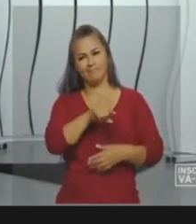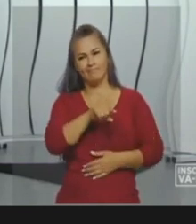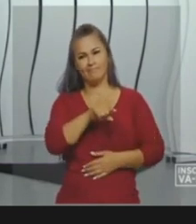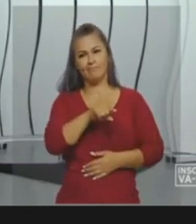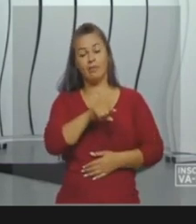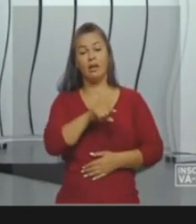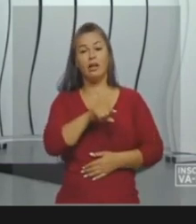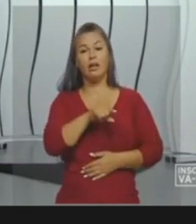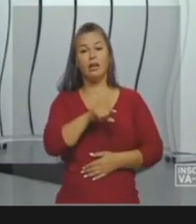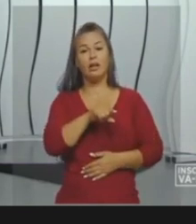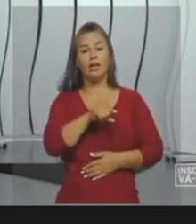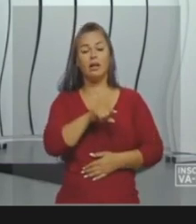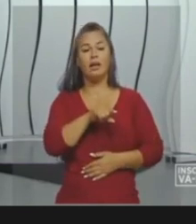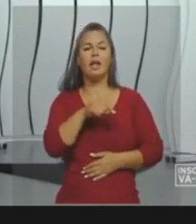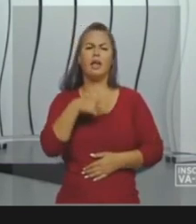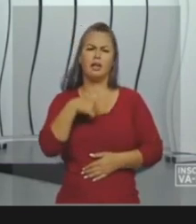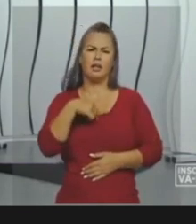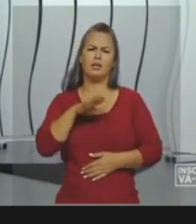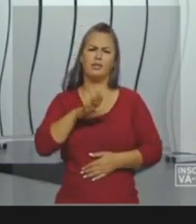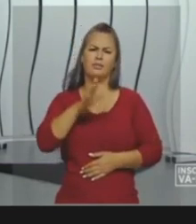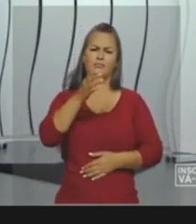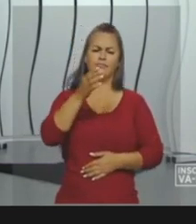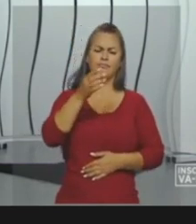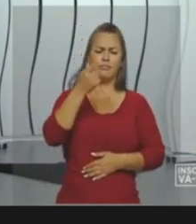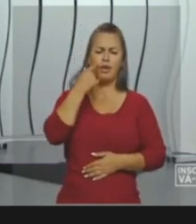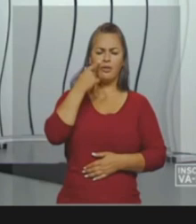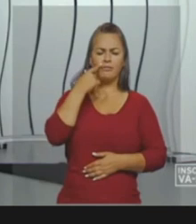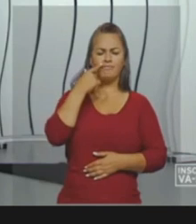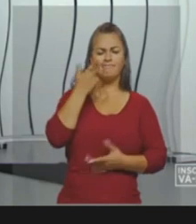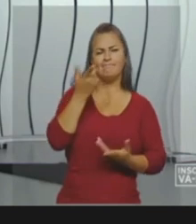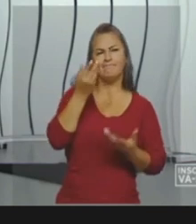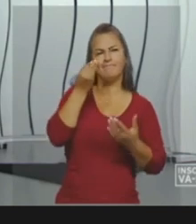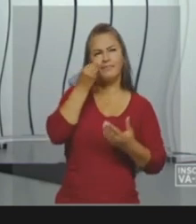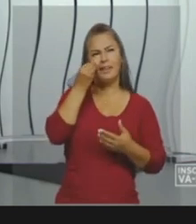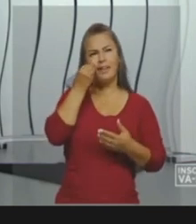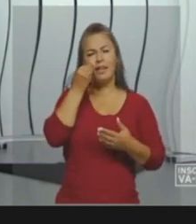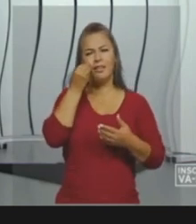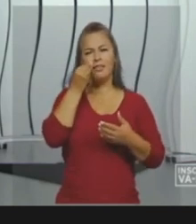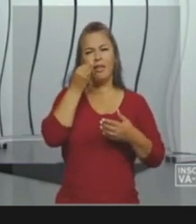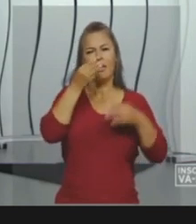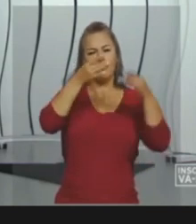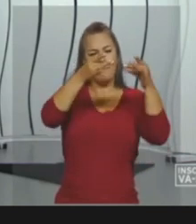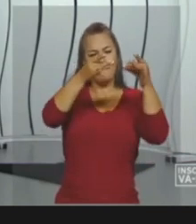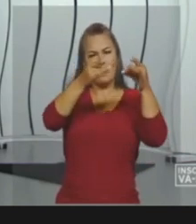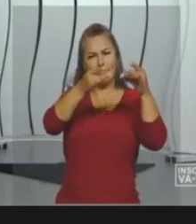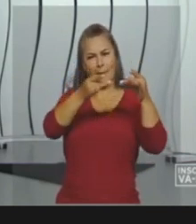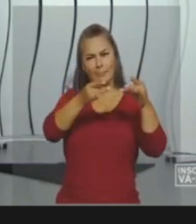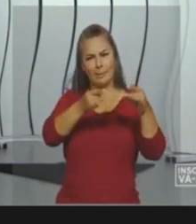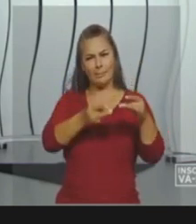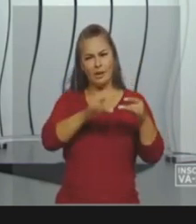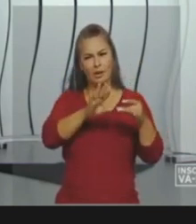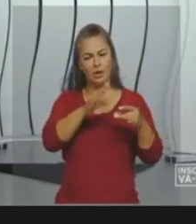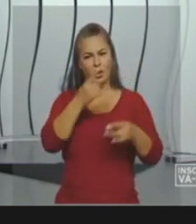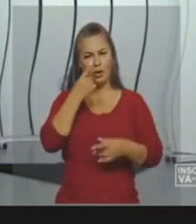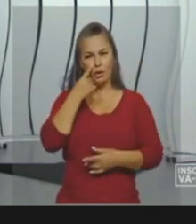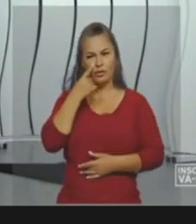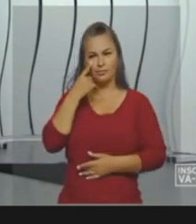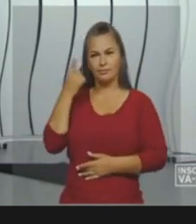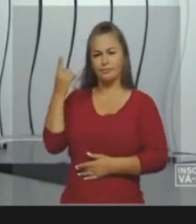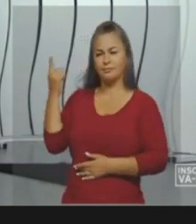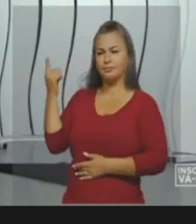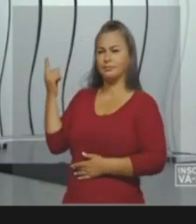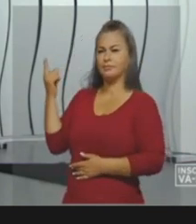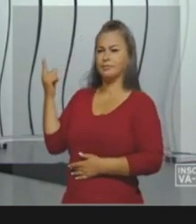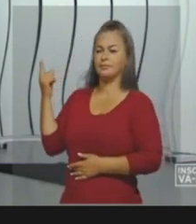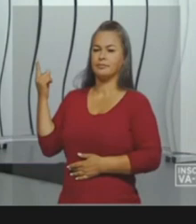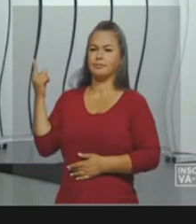Bom, eu fiz um esquema para representar isso, e aqui eu usei a seguinte ideia de representação, tá? Para